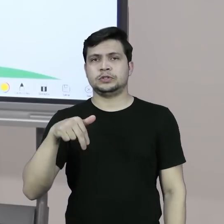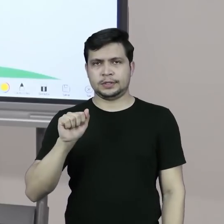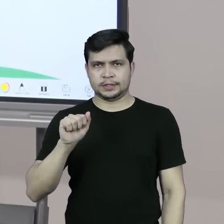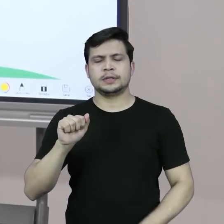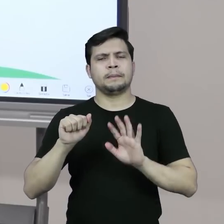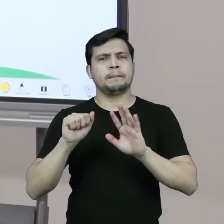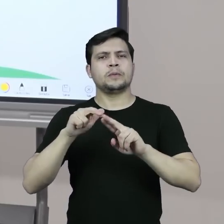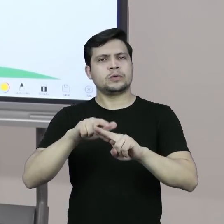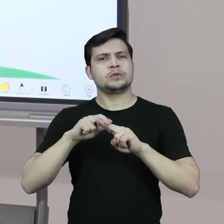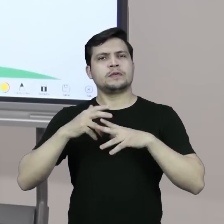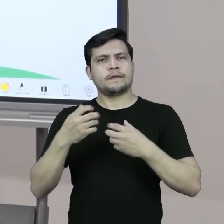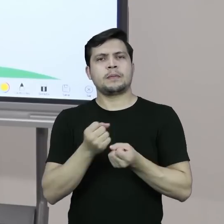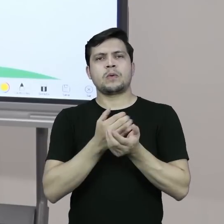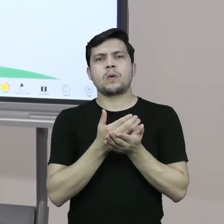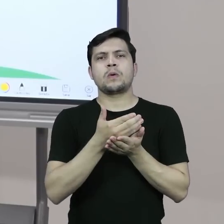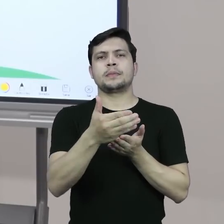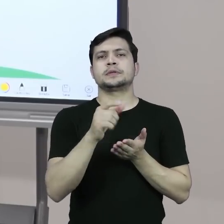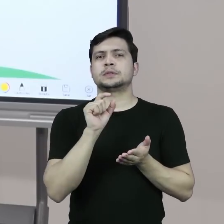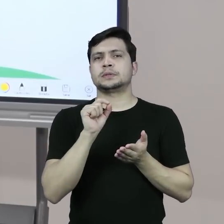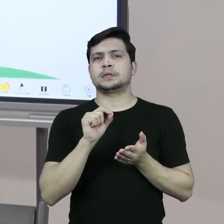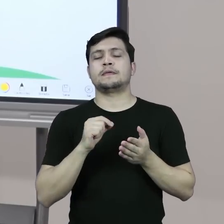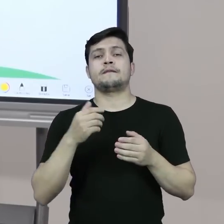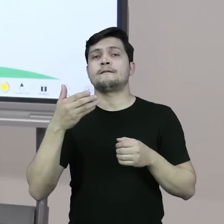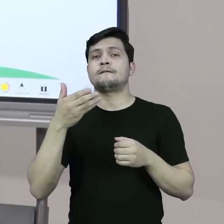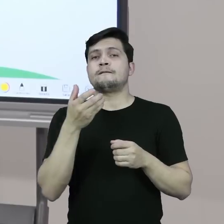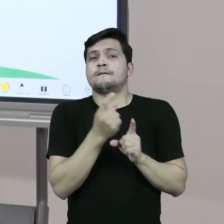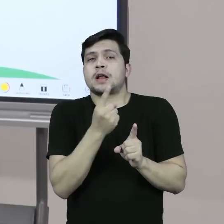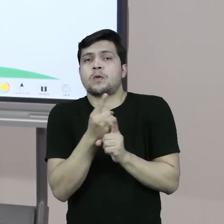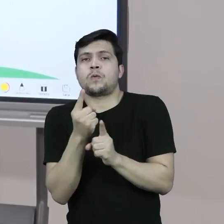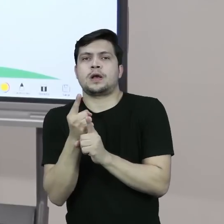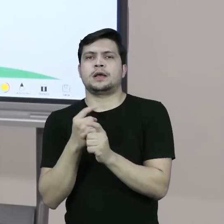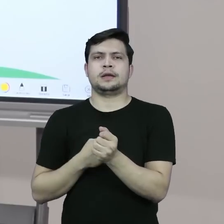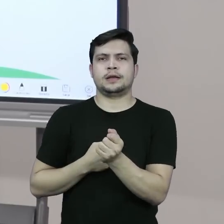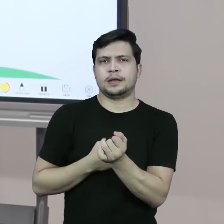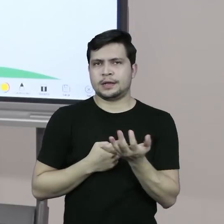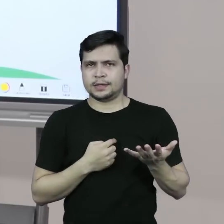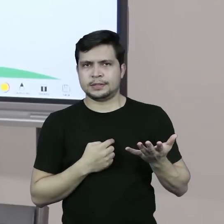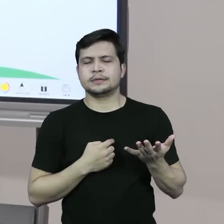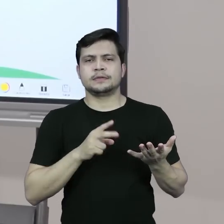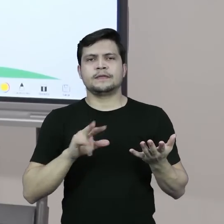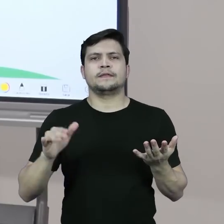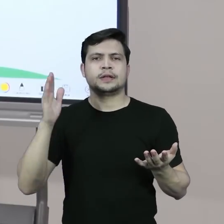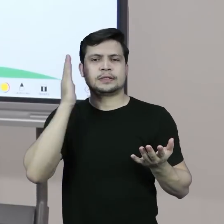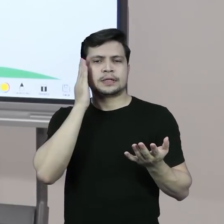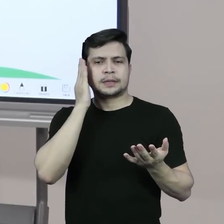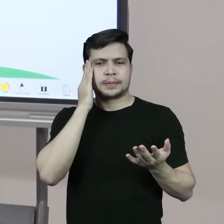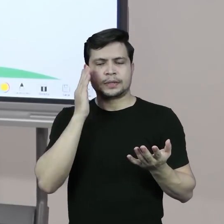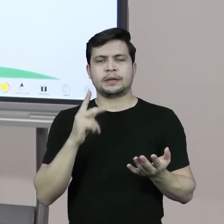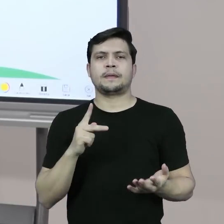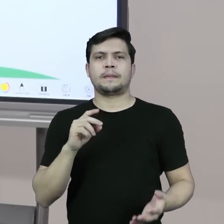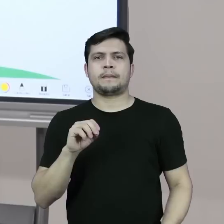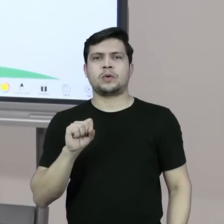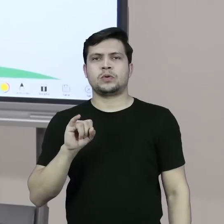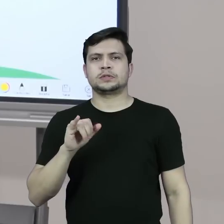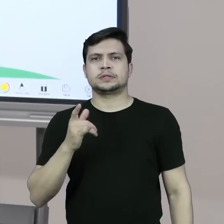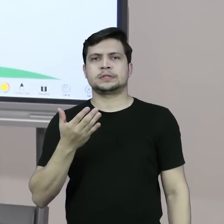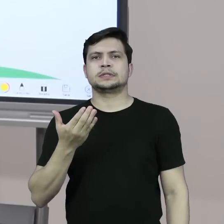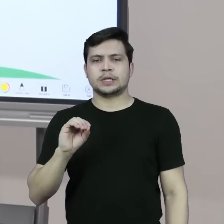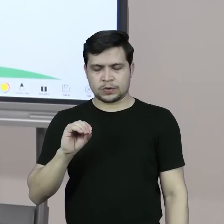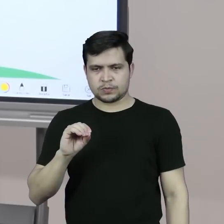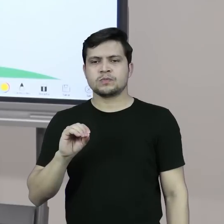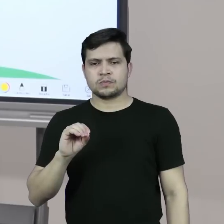12 por 2 e o seu vizinho 12 por 2 mais 1, a média